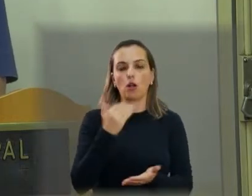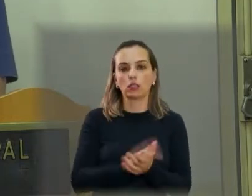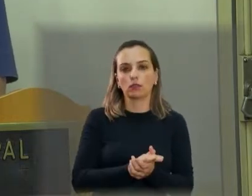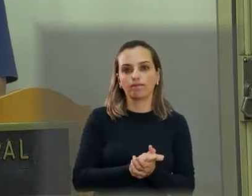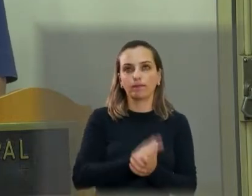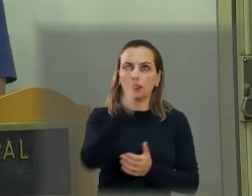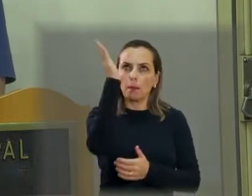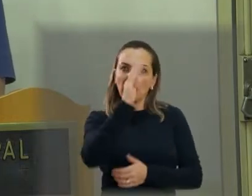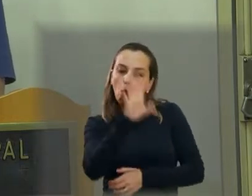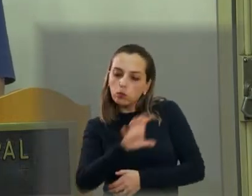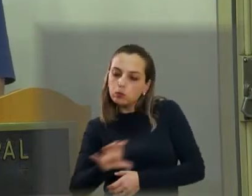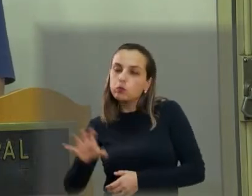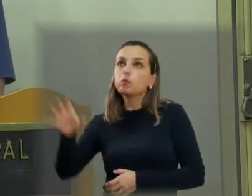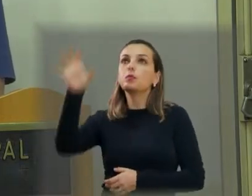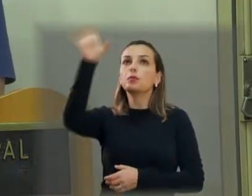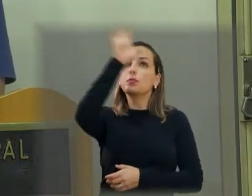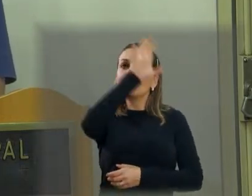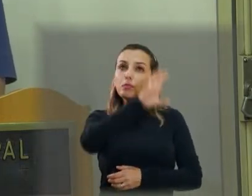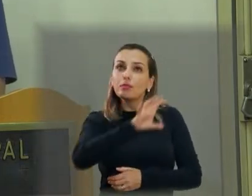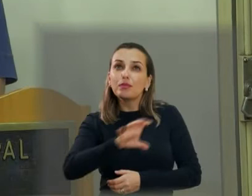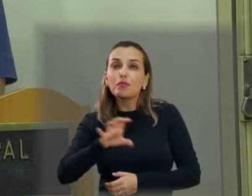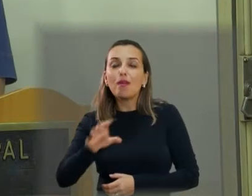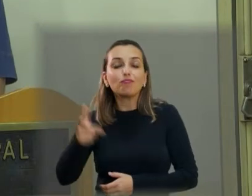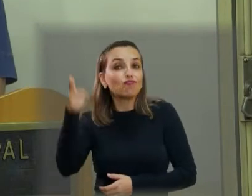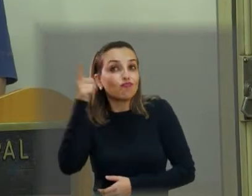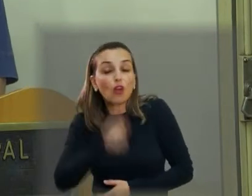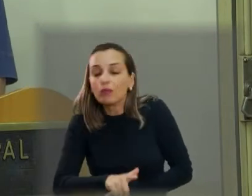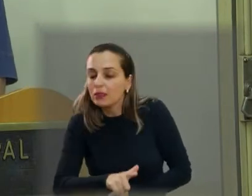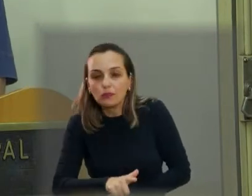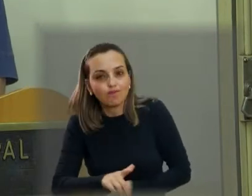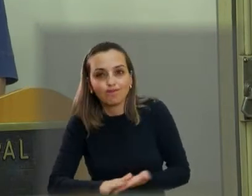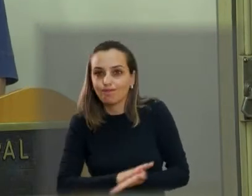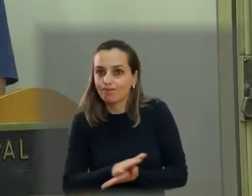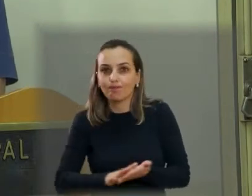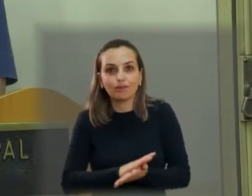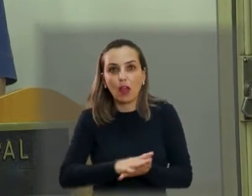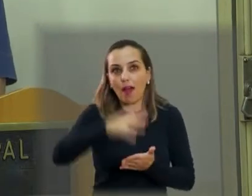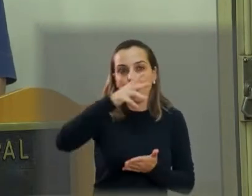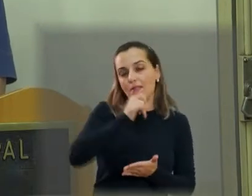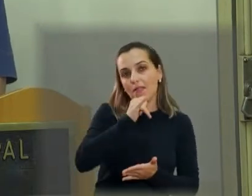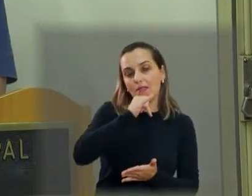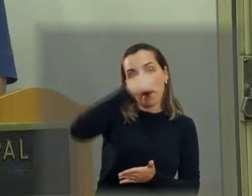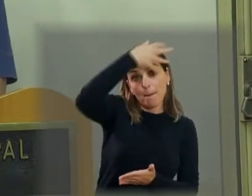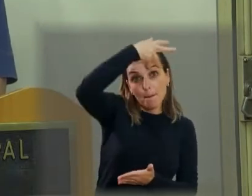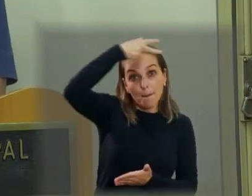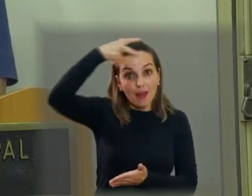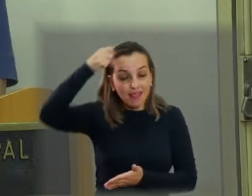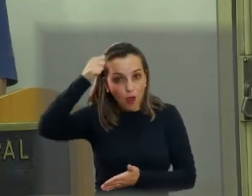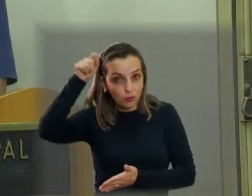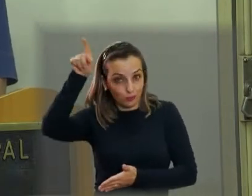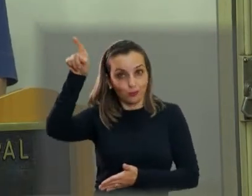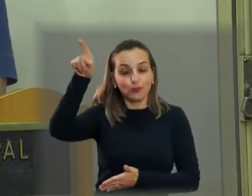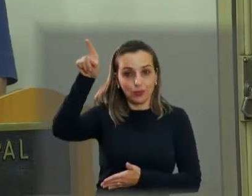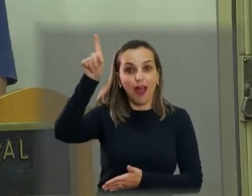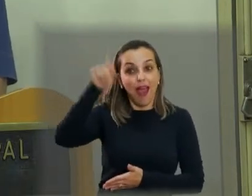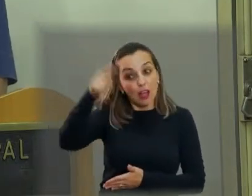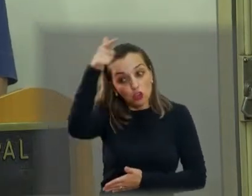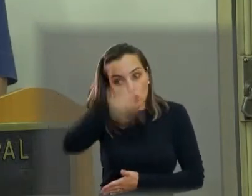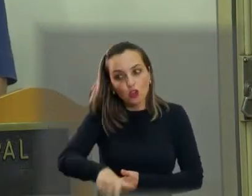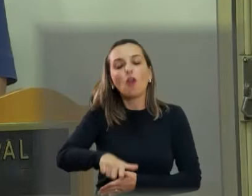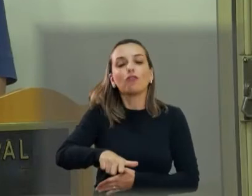essa imunidade de rebanho não veio. Então, cidades que viveram o caos, como Manaus, viveram novamente o